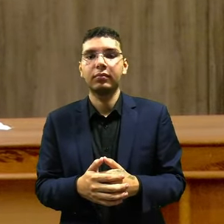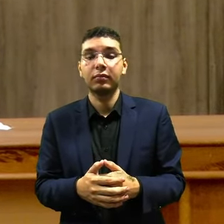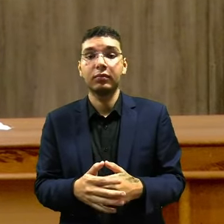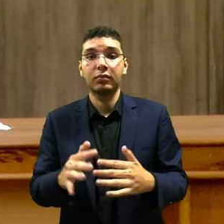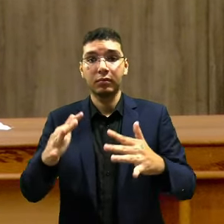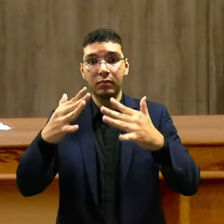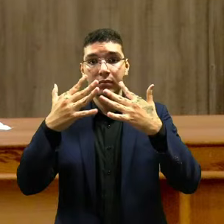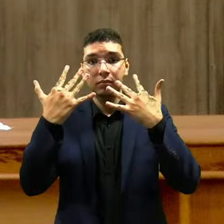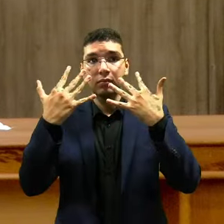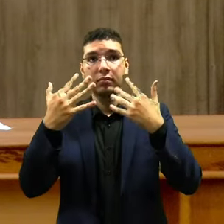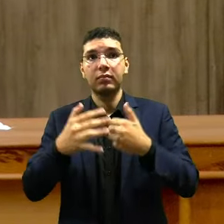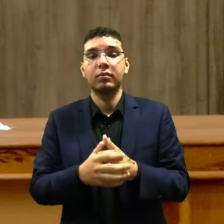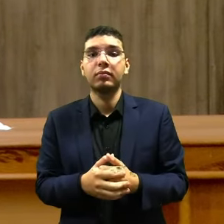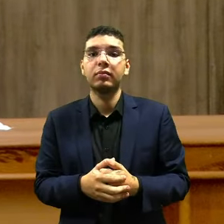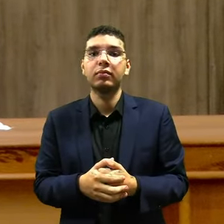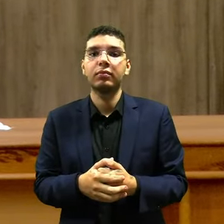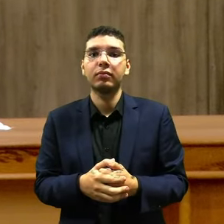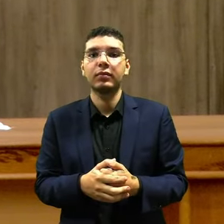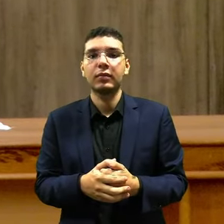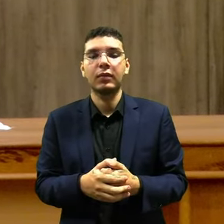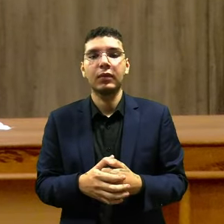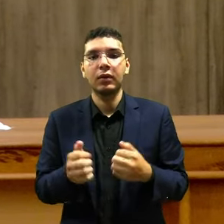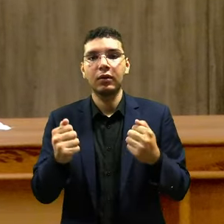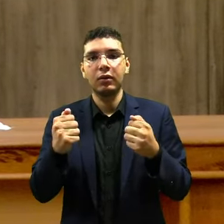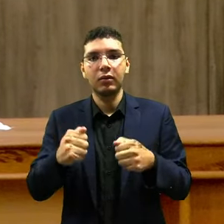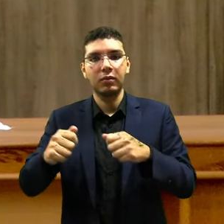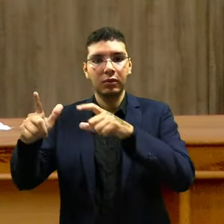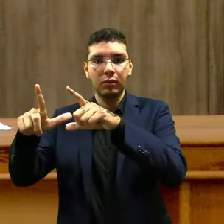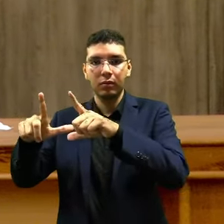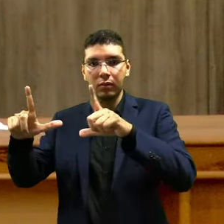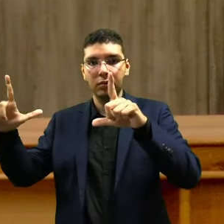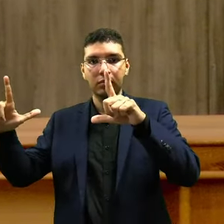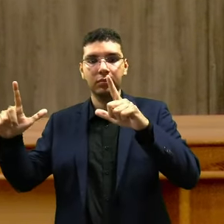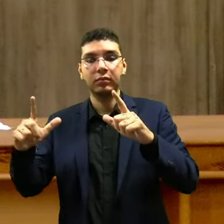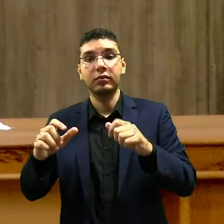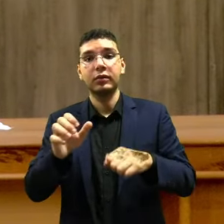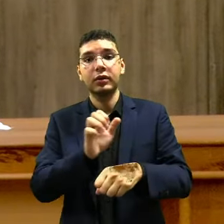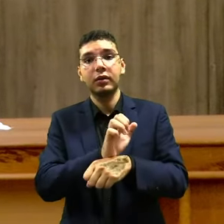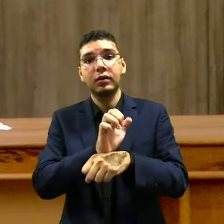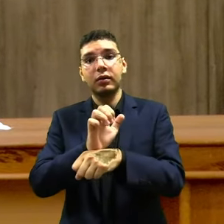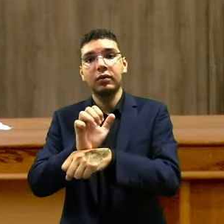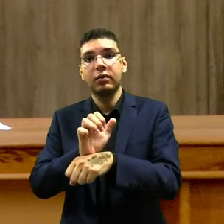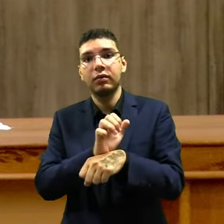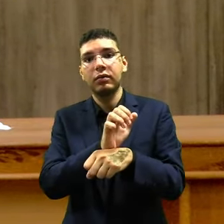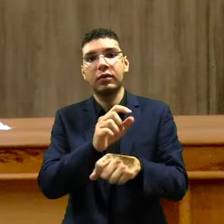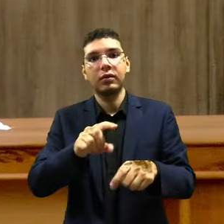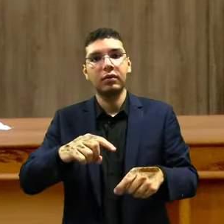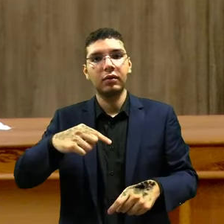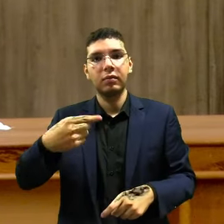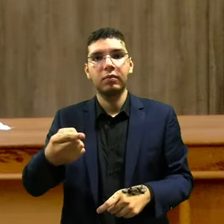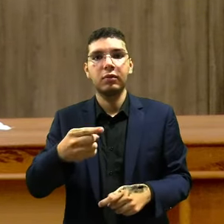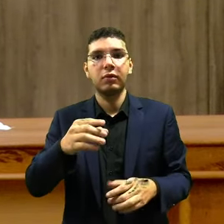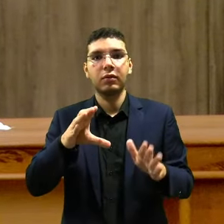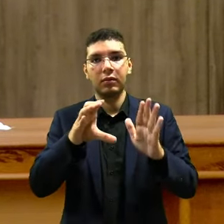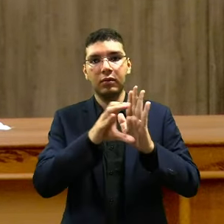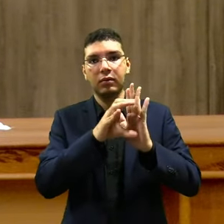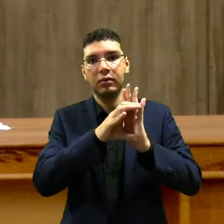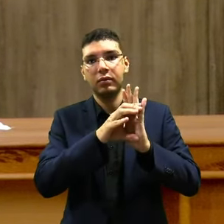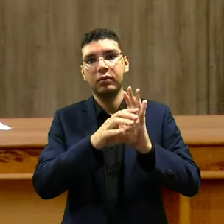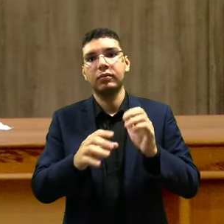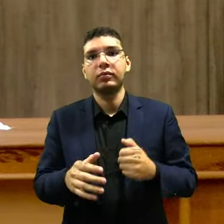bem Coloca aí Jorge Efésios 3:17 depois Colossenses eu vou fechar com isso aqui